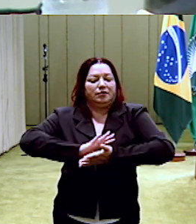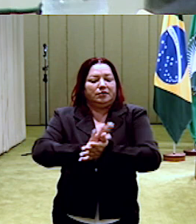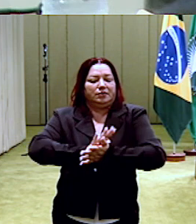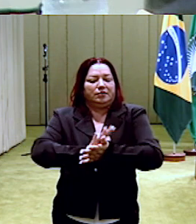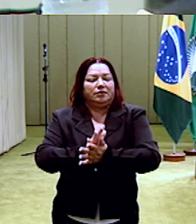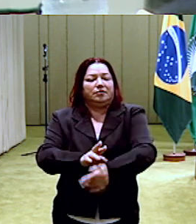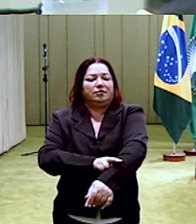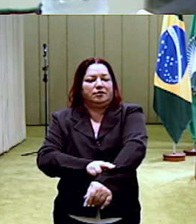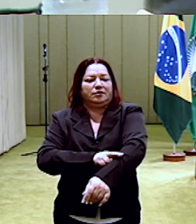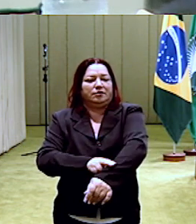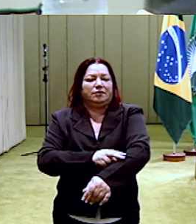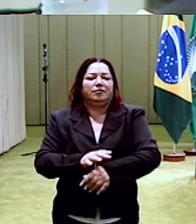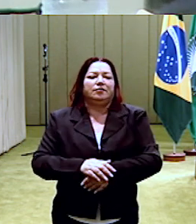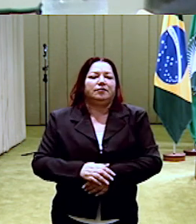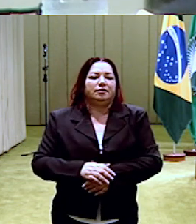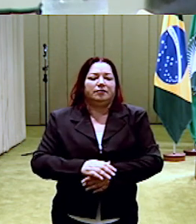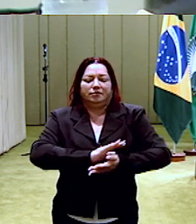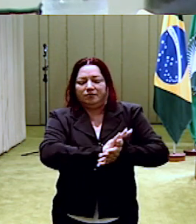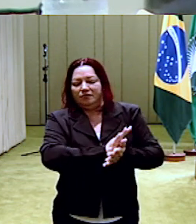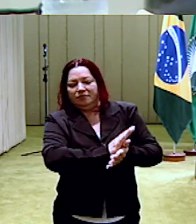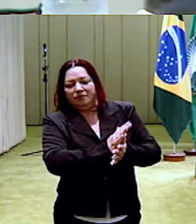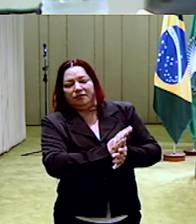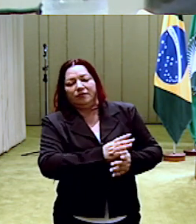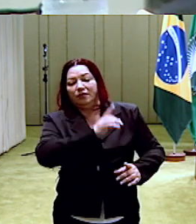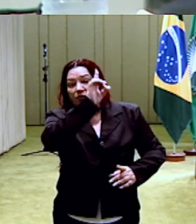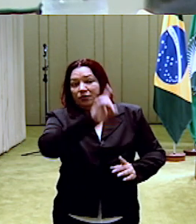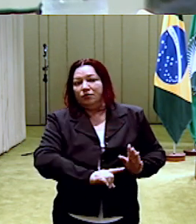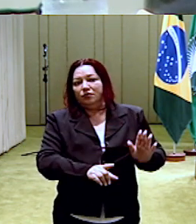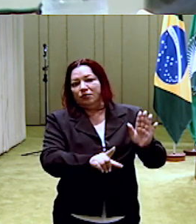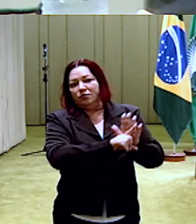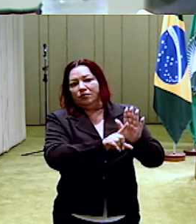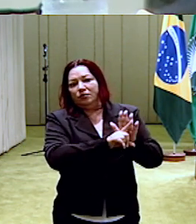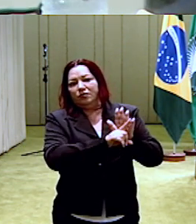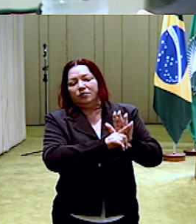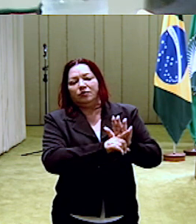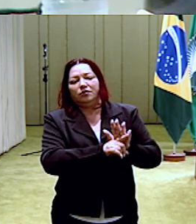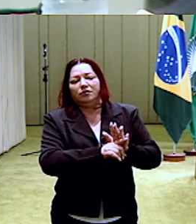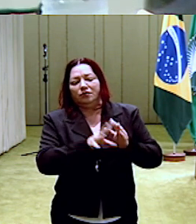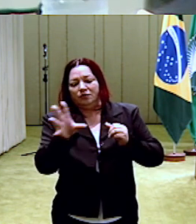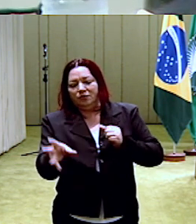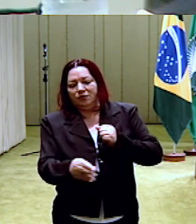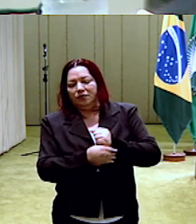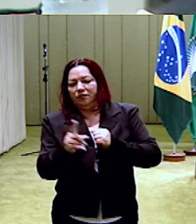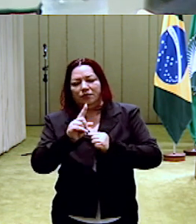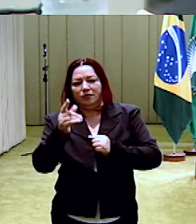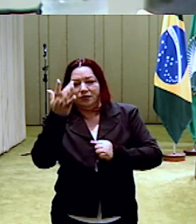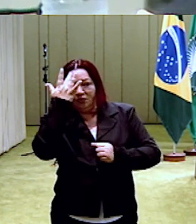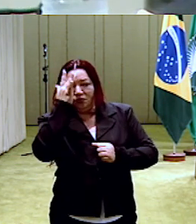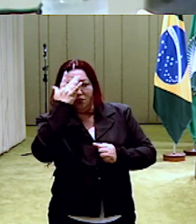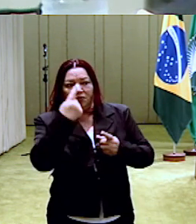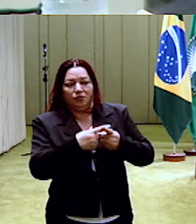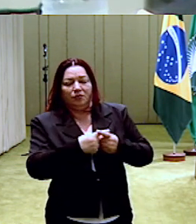de Intolerância, recentemente incorporada ao ordenamento jurídico brasileiro, com status de emenda constitucional, não deixa